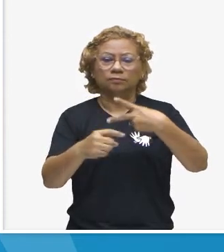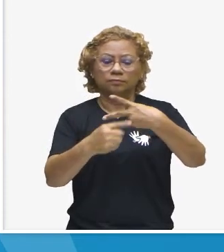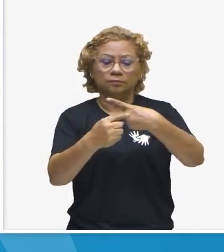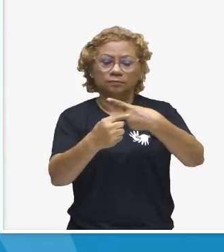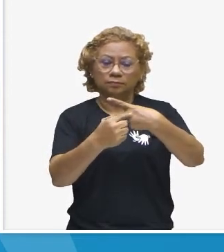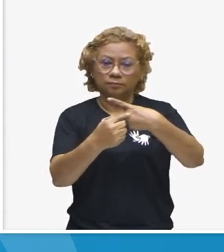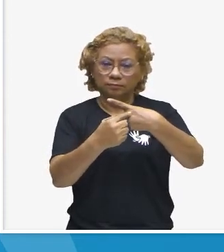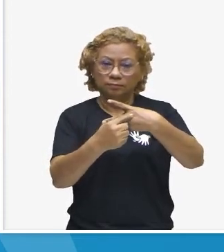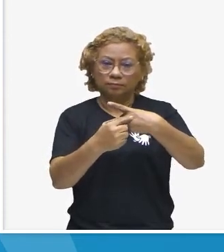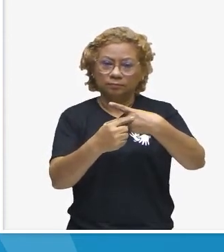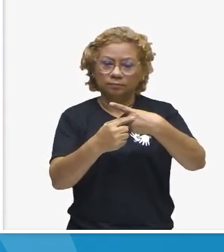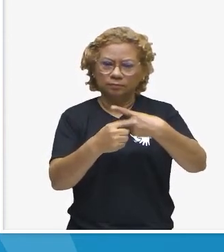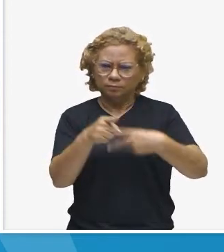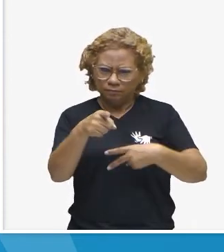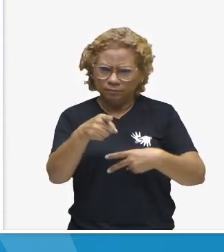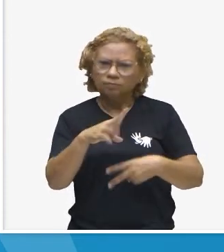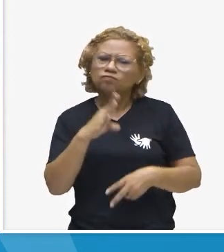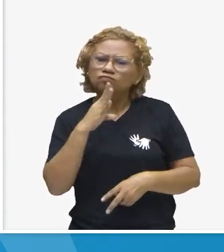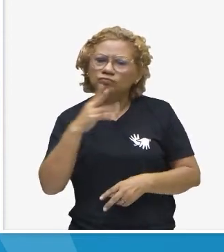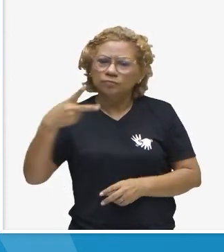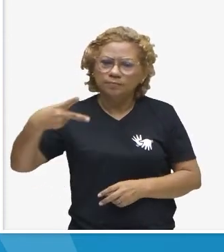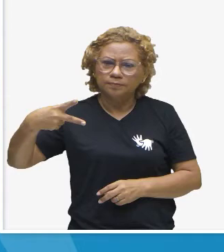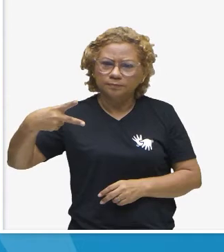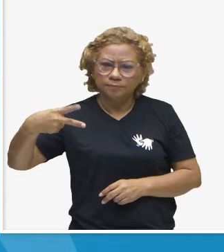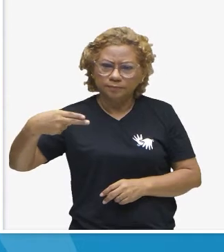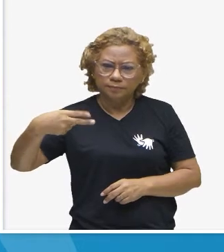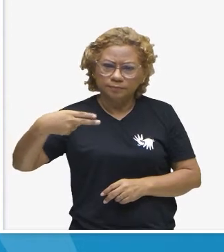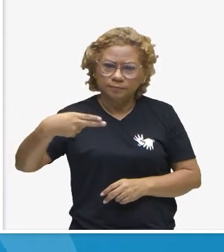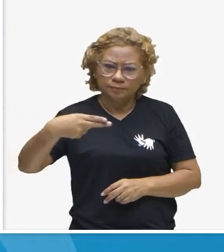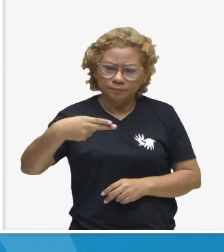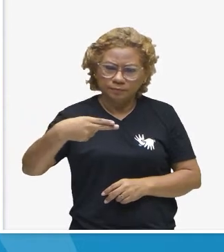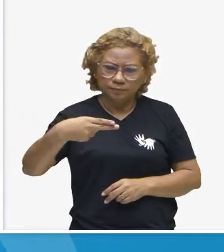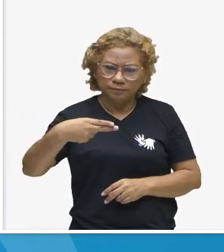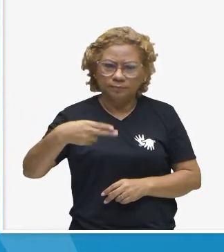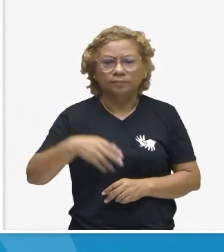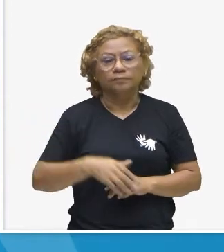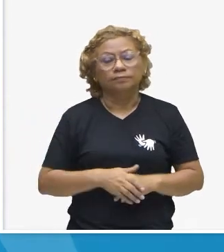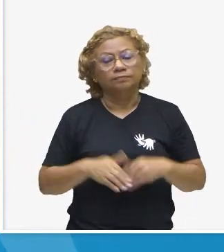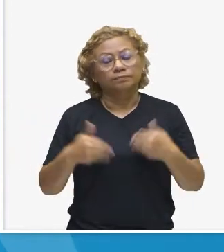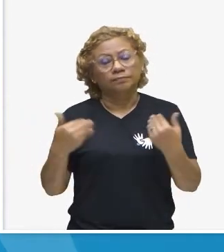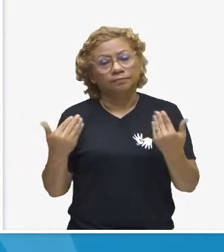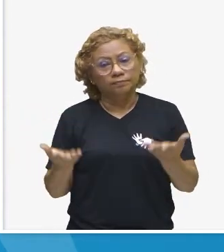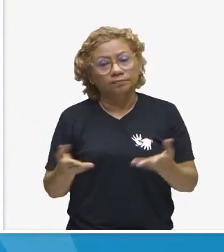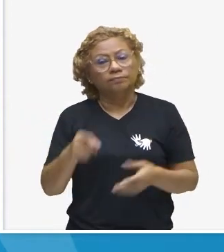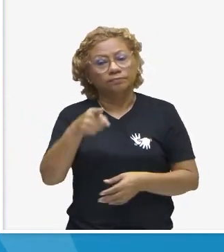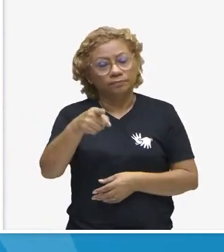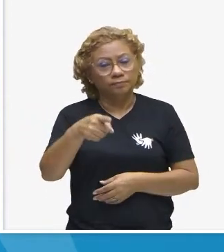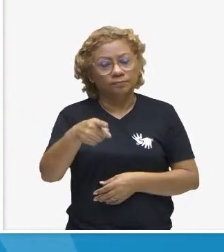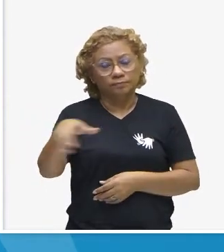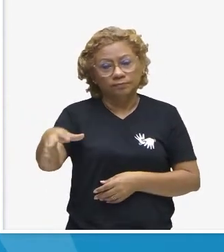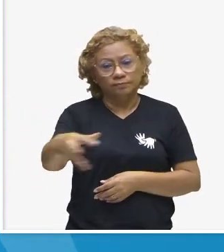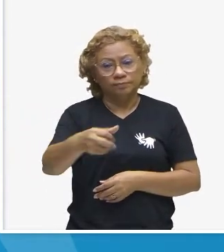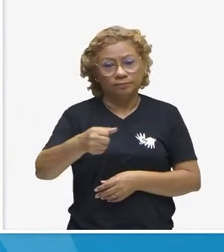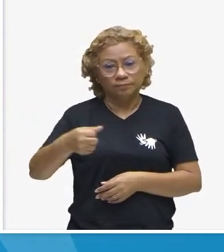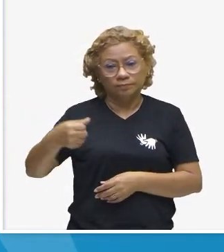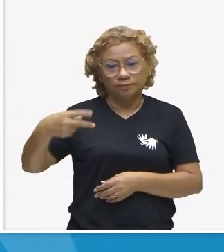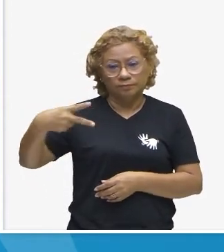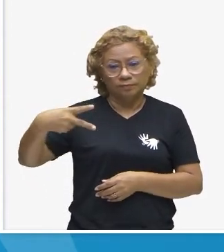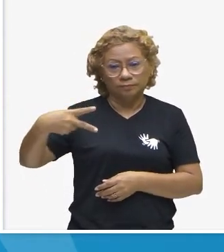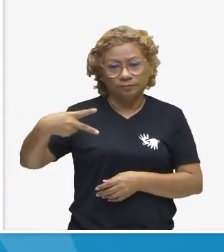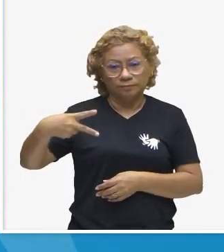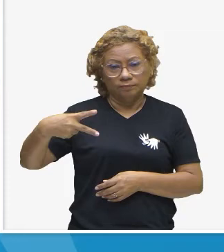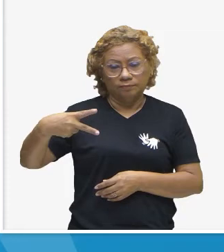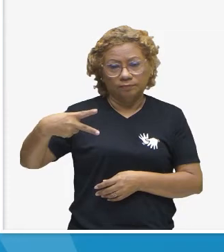Vocês já viram uma tesoura? Com certeza já viram, né? Então, quando você pega uma tesoura, ela